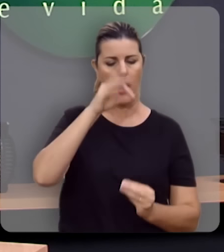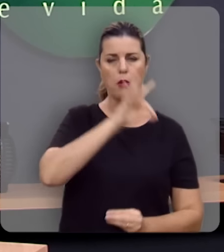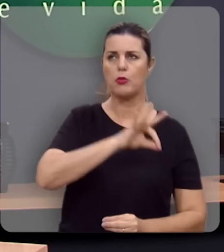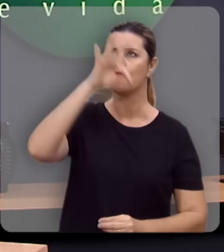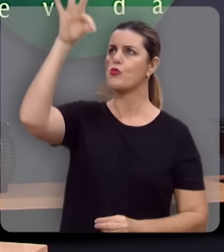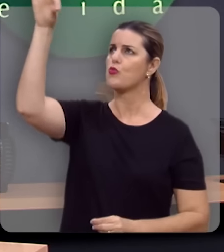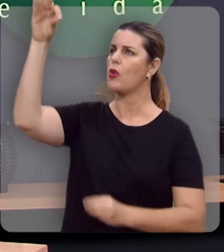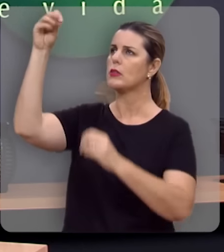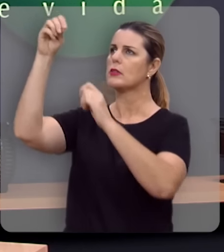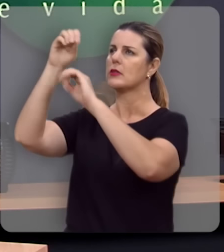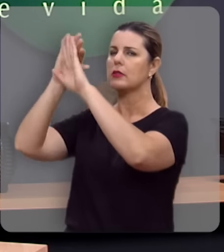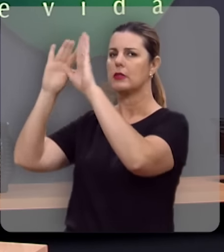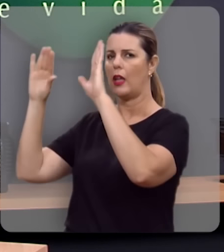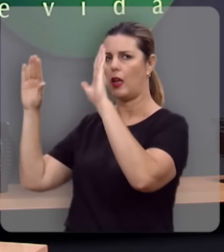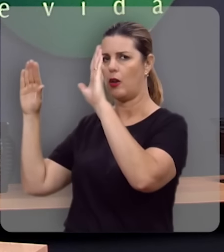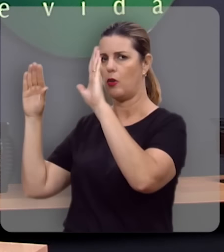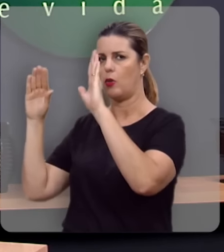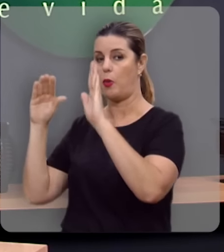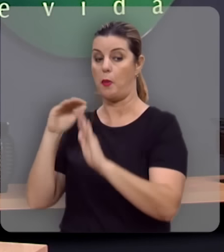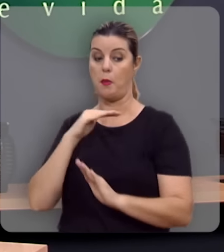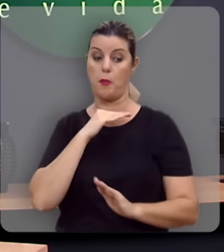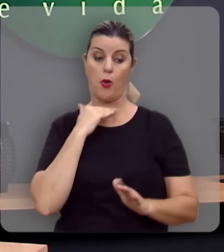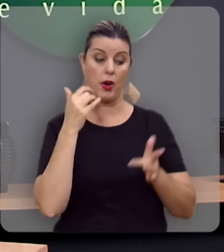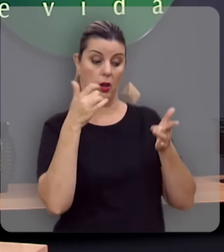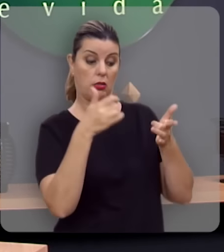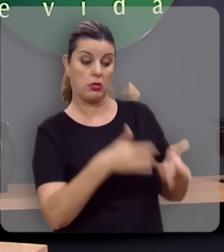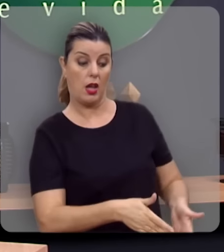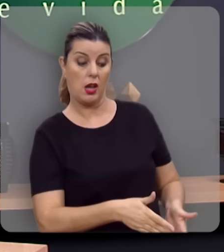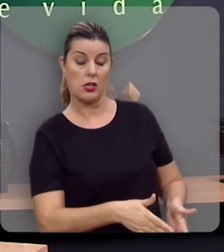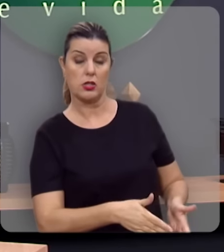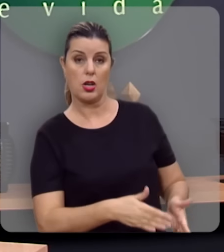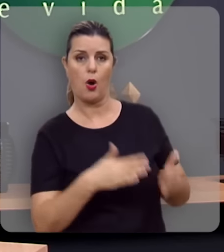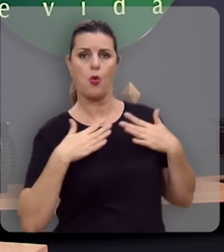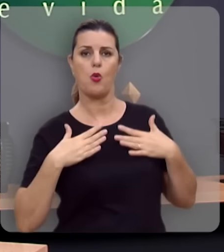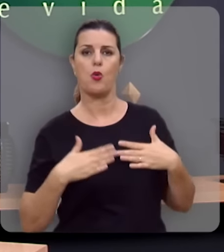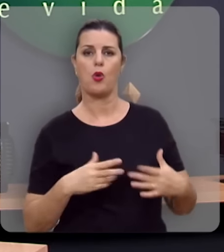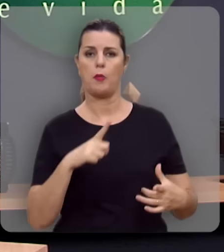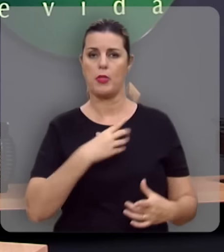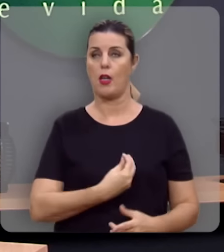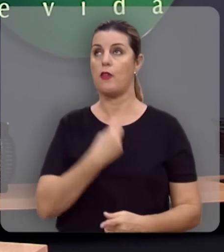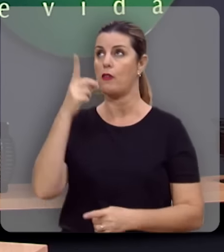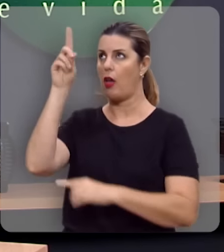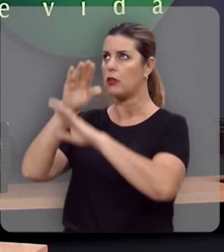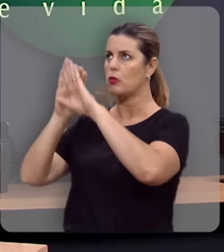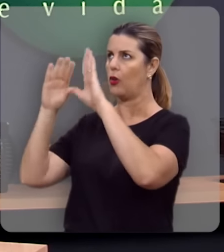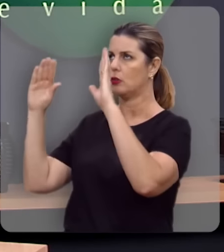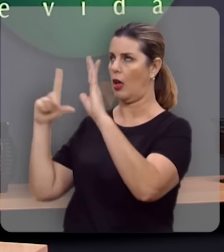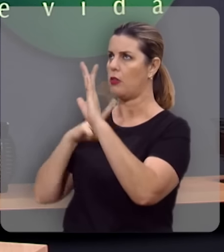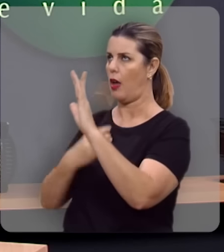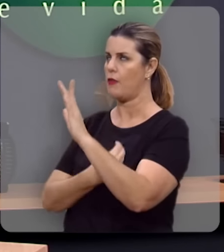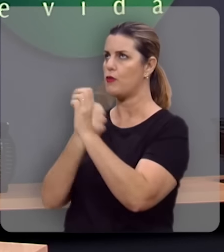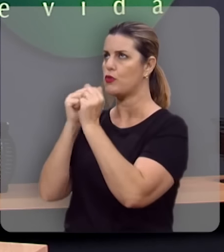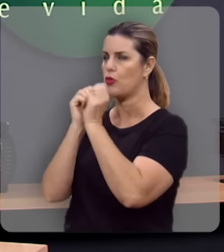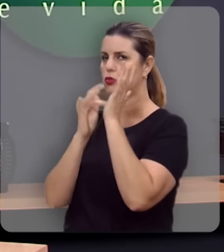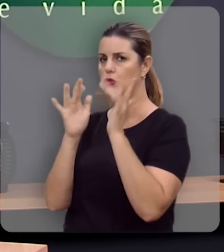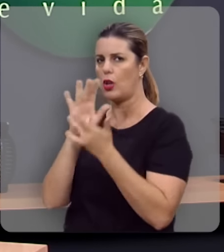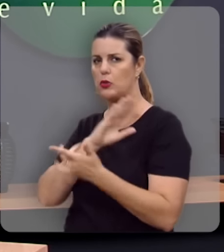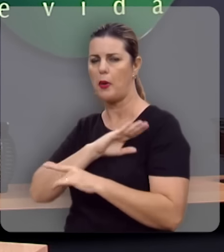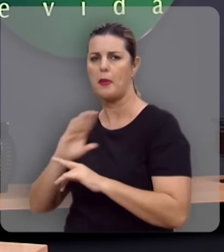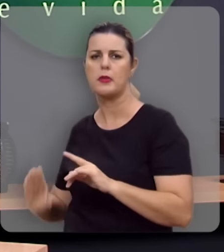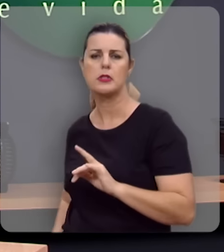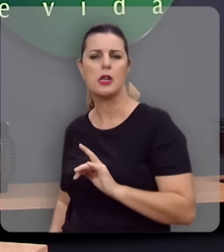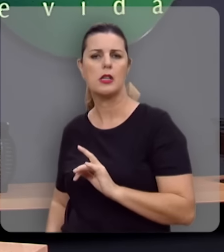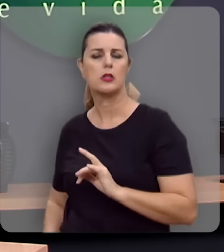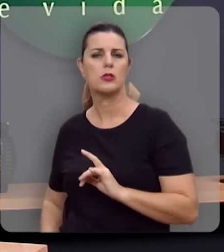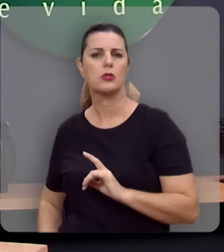alma vai direto para o céu. Morrer significa deixar o corpo e habitar com o Senhor. É partir para estar com Cristo, que é